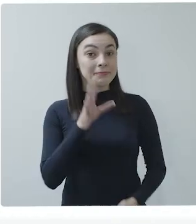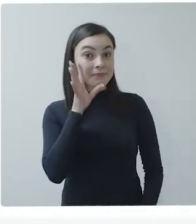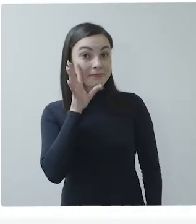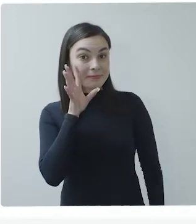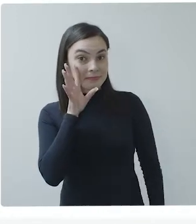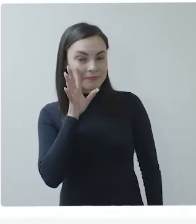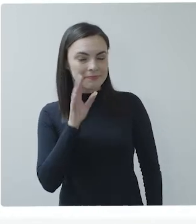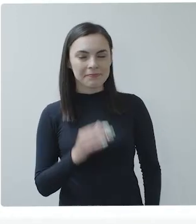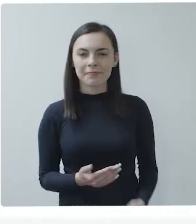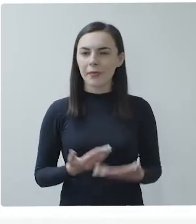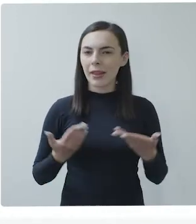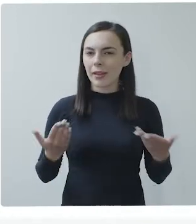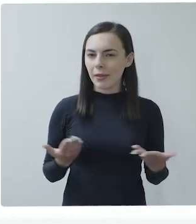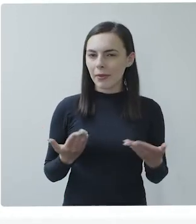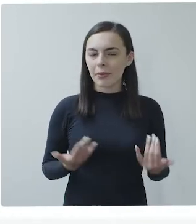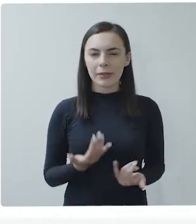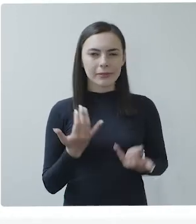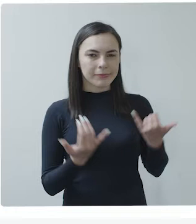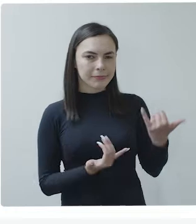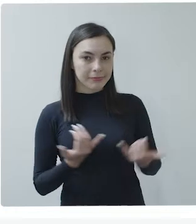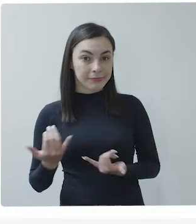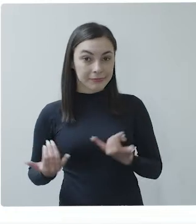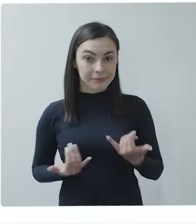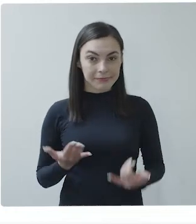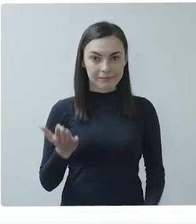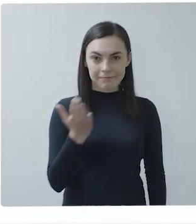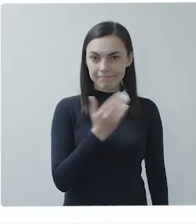Legal? Então agora vamos fazer uma brincadeira?